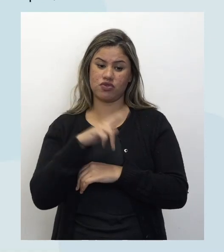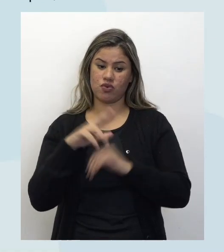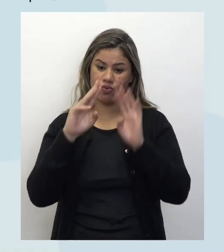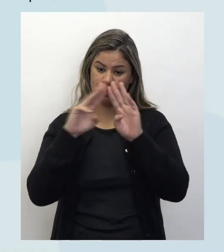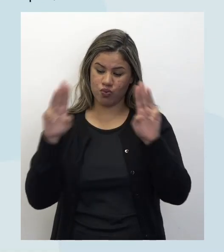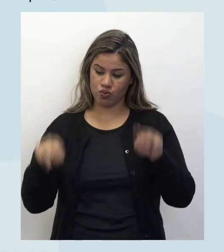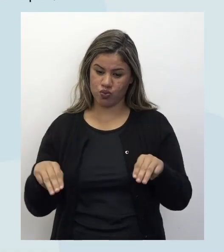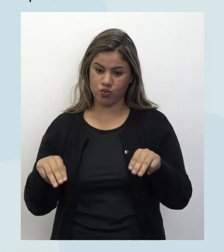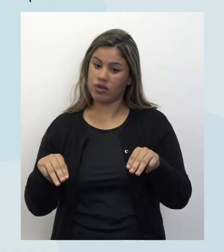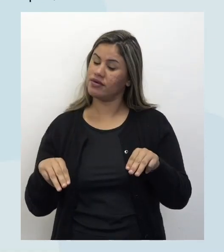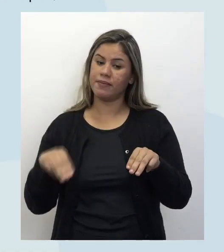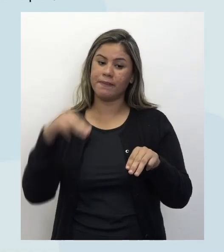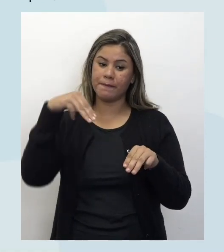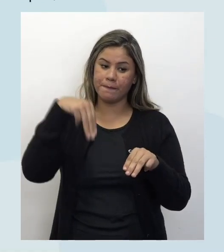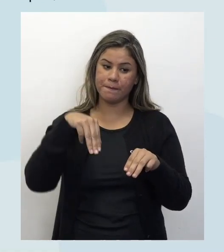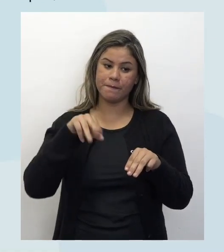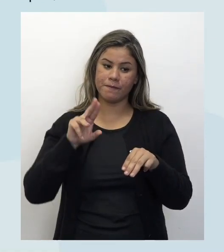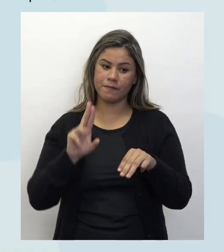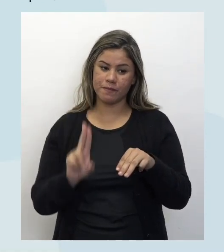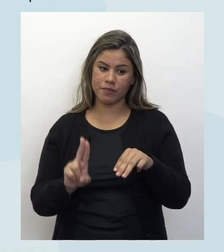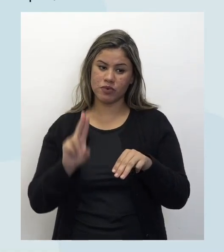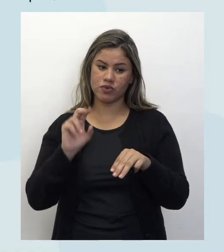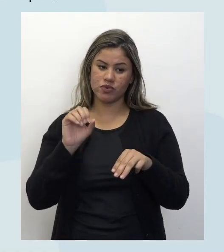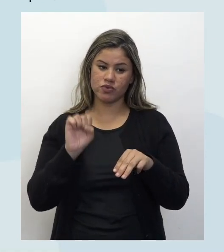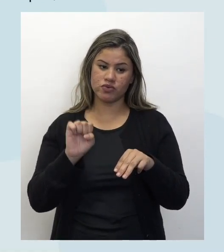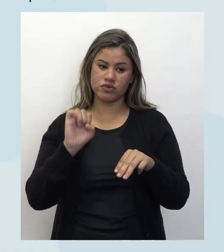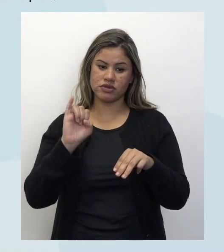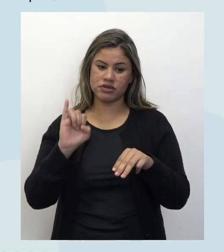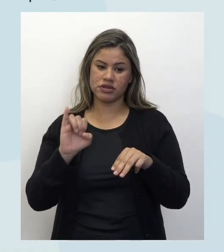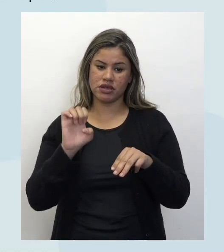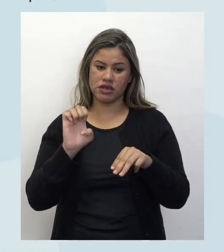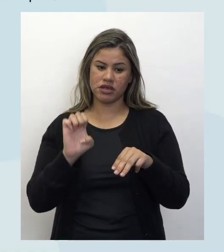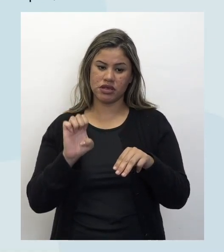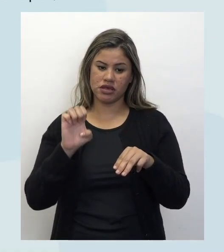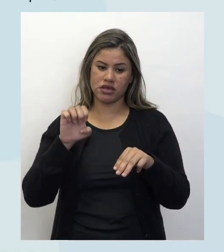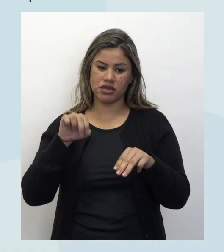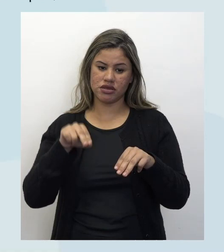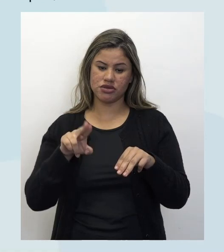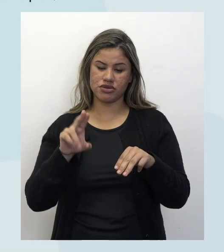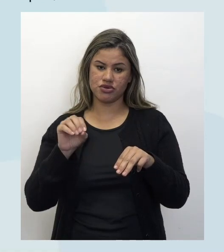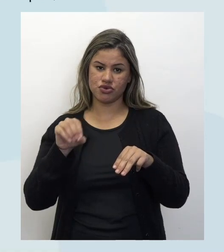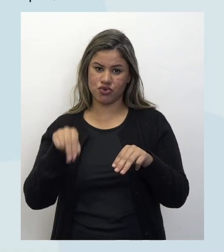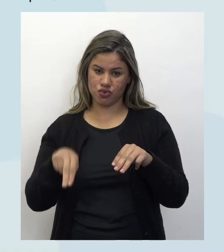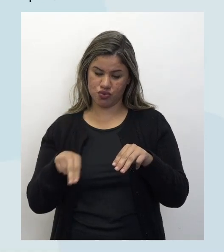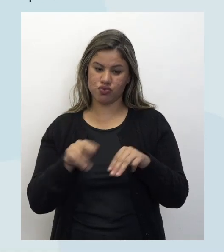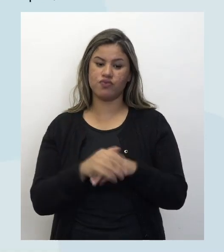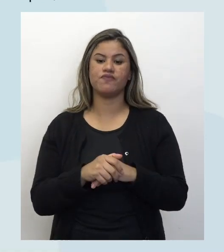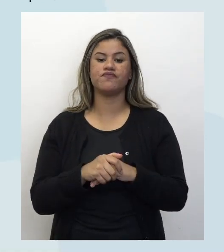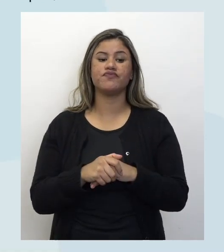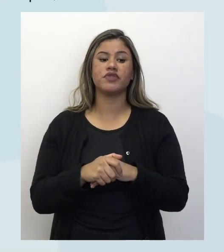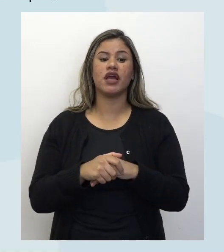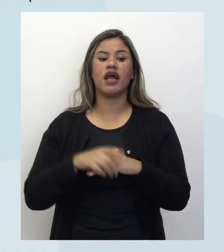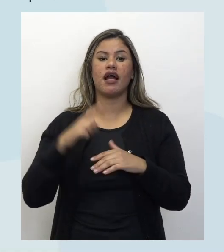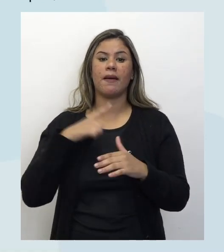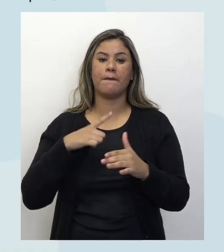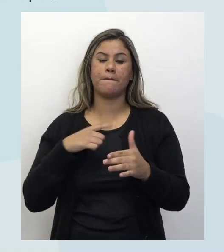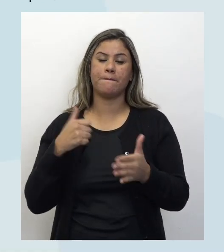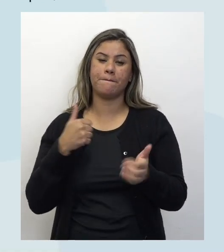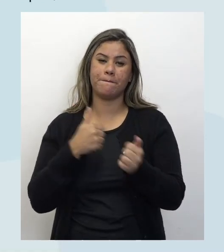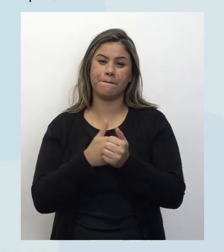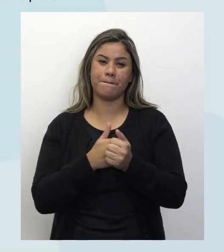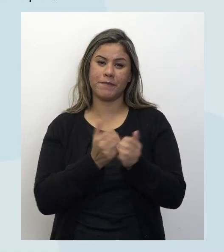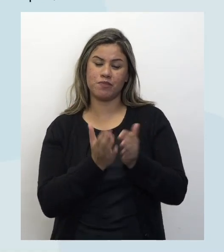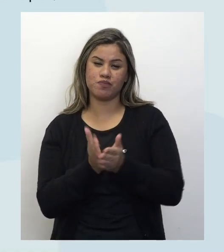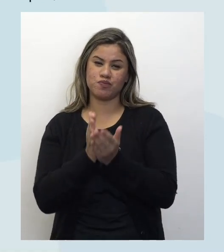Então, nós temos um mapa aí que representa mais ou menos o que foi. Ficava no porto de Alexandria, assim como a primeira imagem vocês viram ali, que é